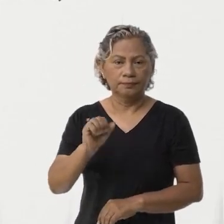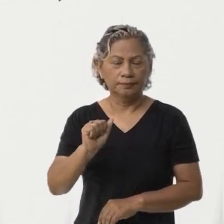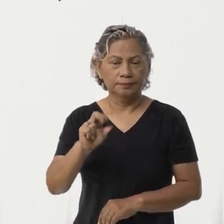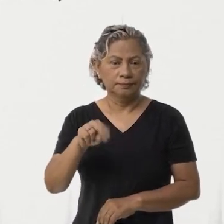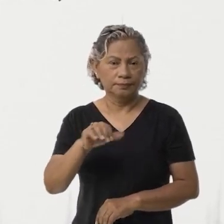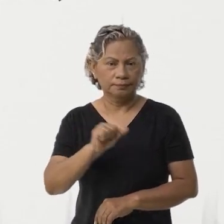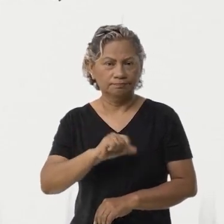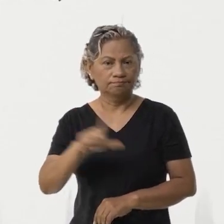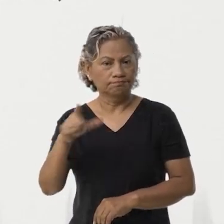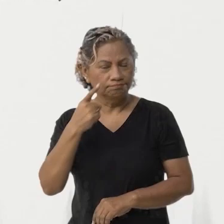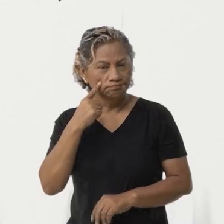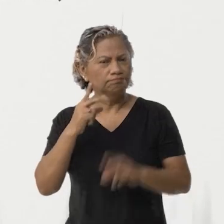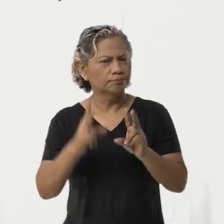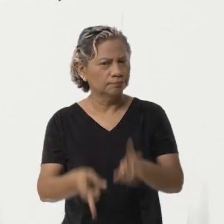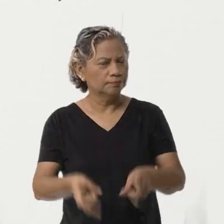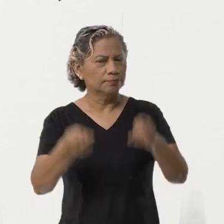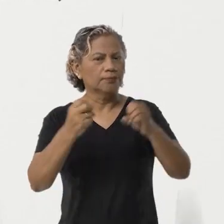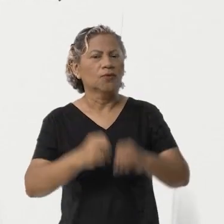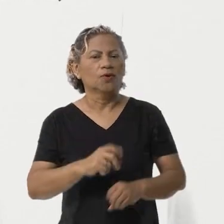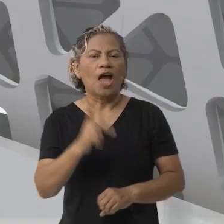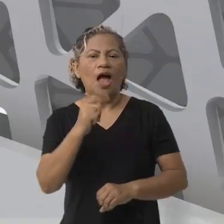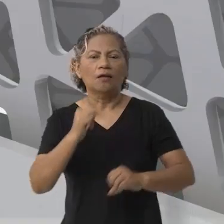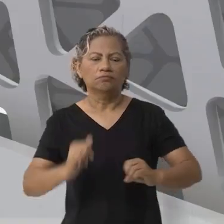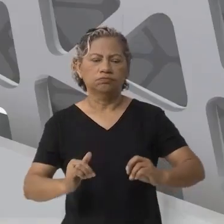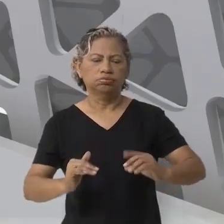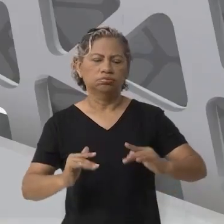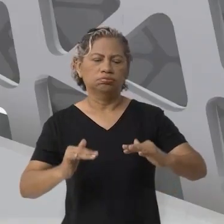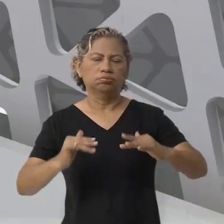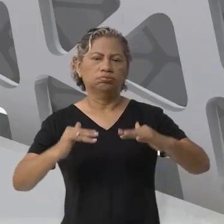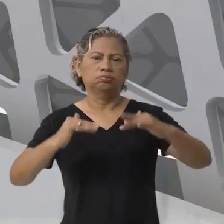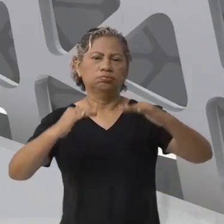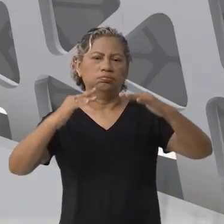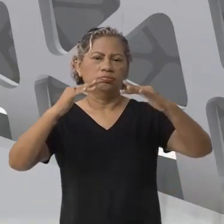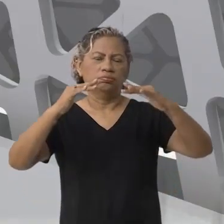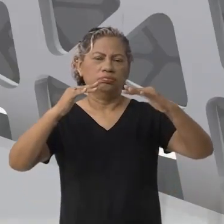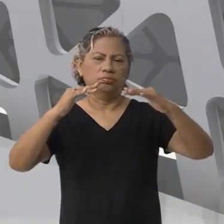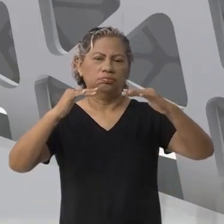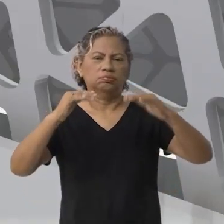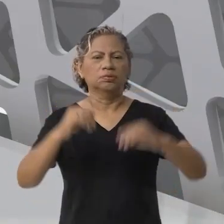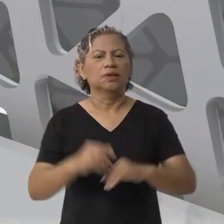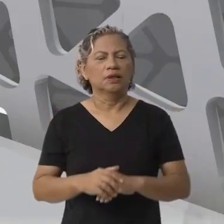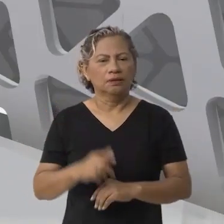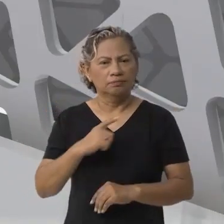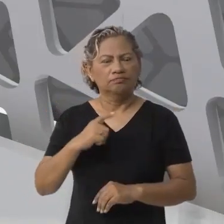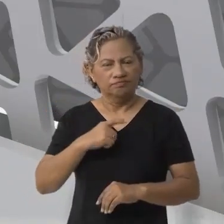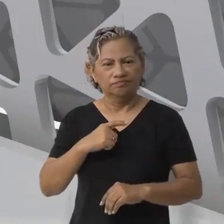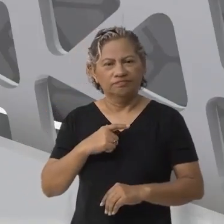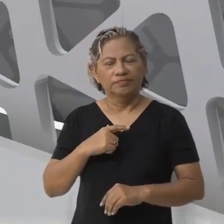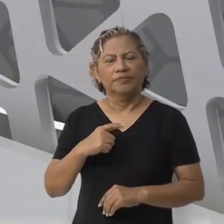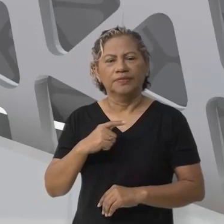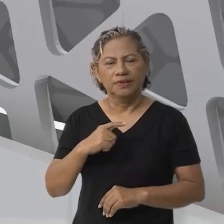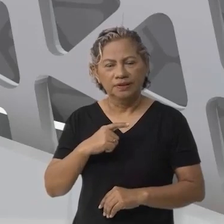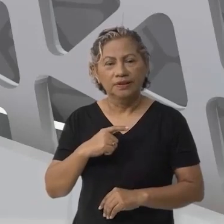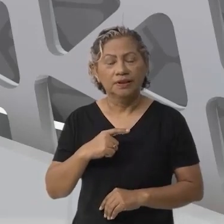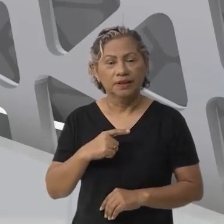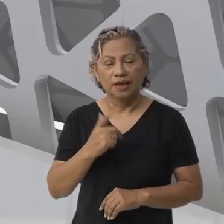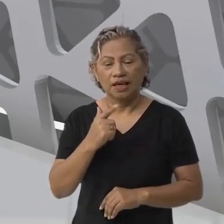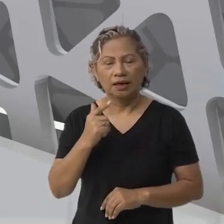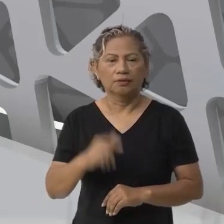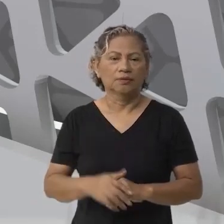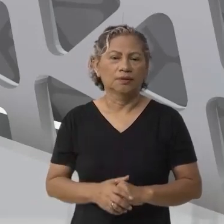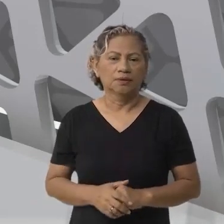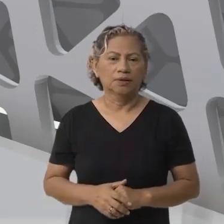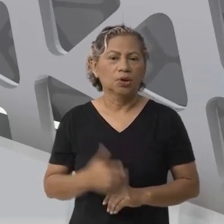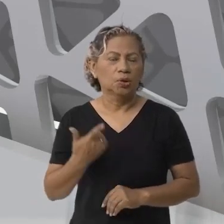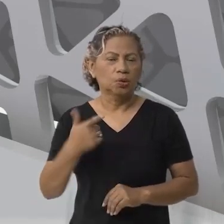tem a característica de ser uma grande planície inundável. Então, durante as cheias dos rios, praticamente todo esse